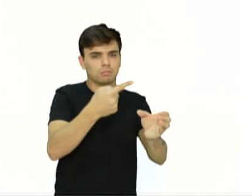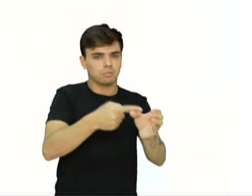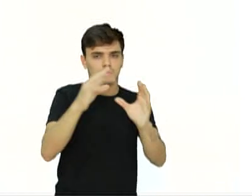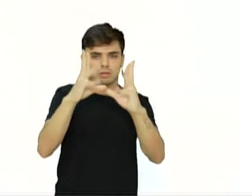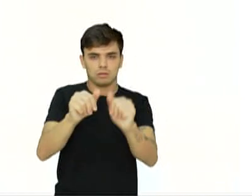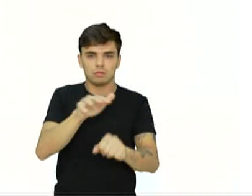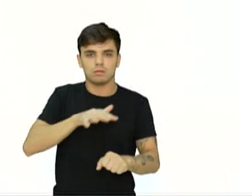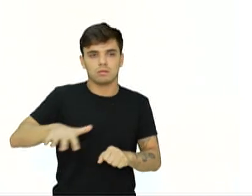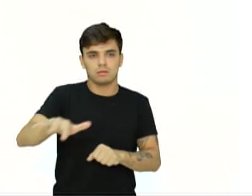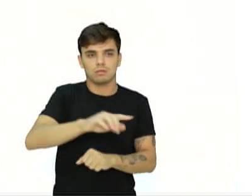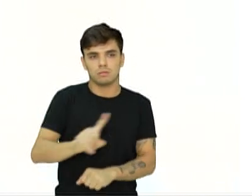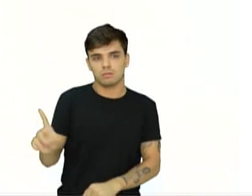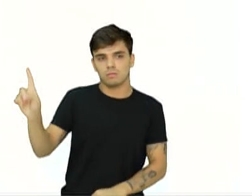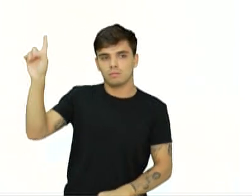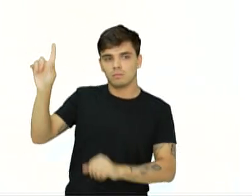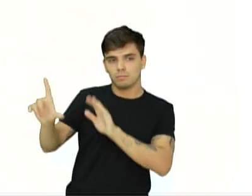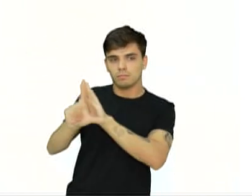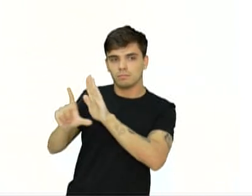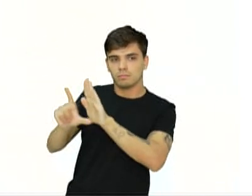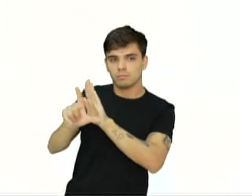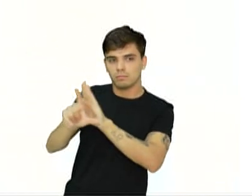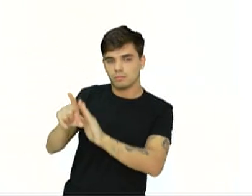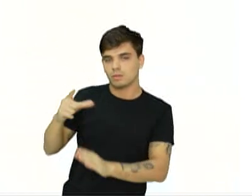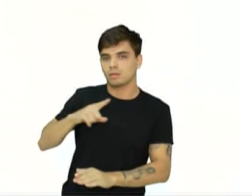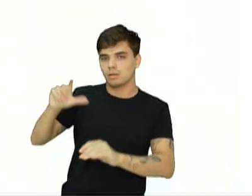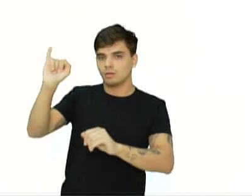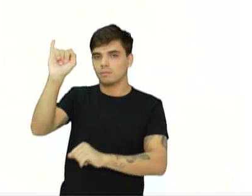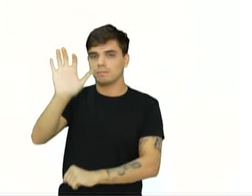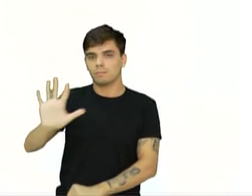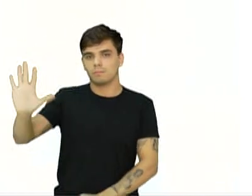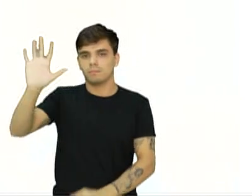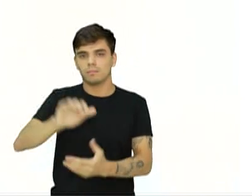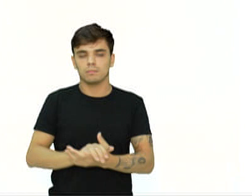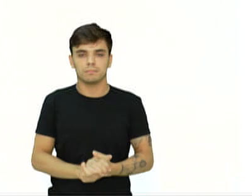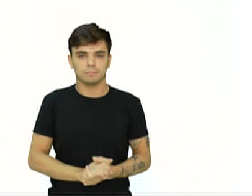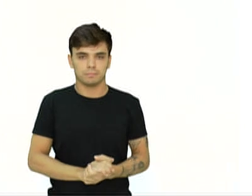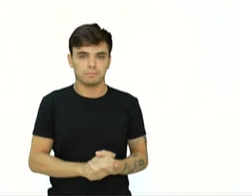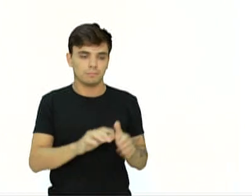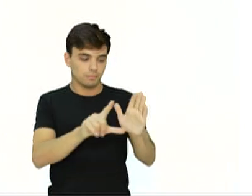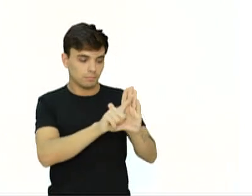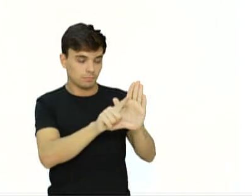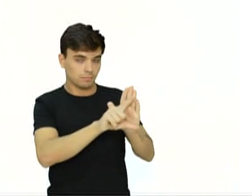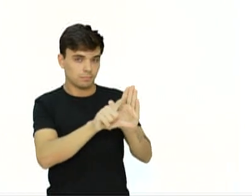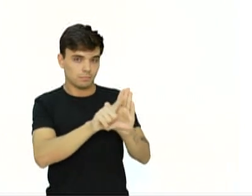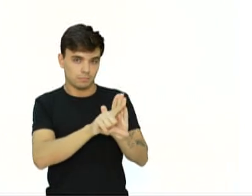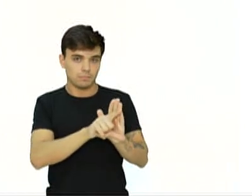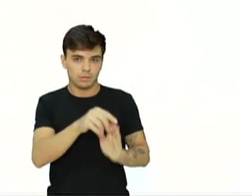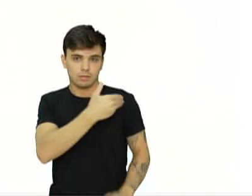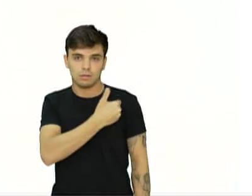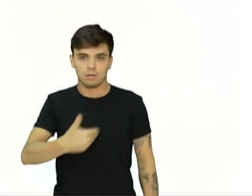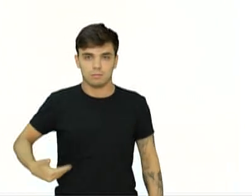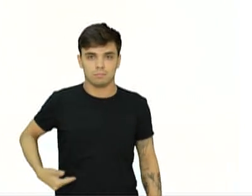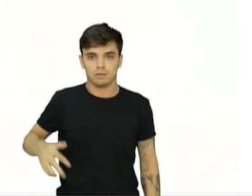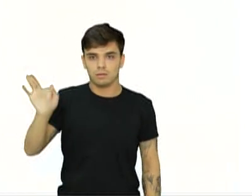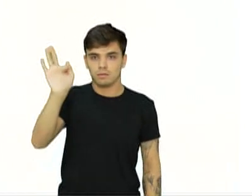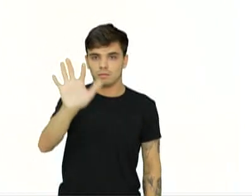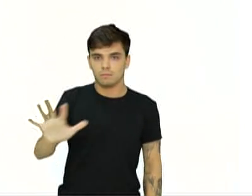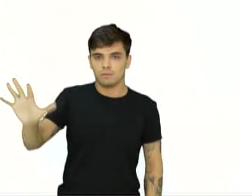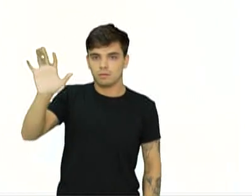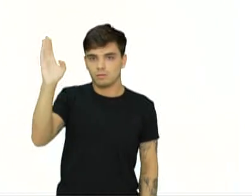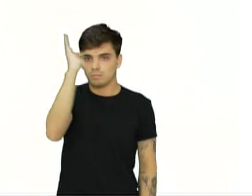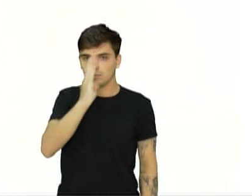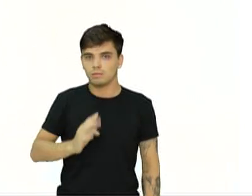cidadãs é esse documento que a gente está vendo ali na fotografia ao lado, a Constituição da República Federativa do Brasil